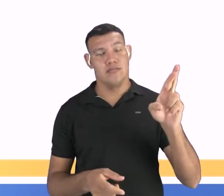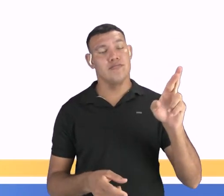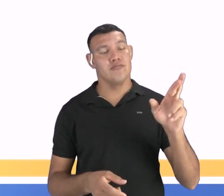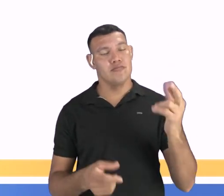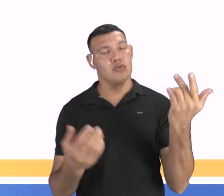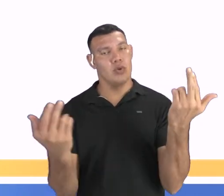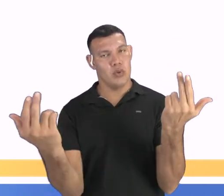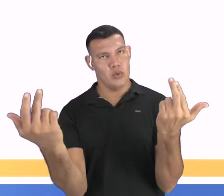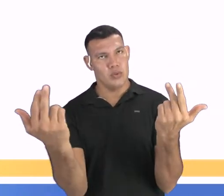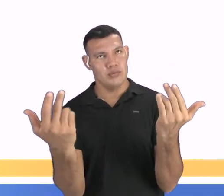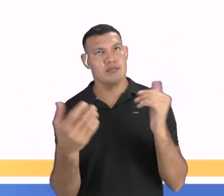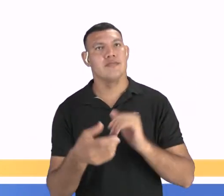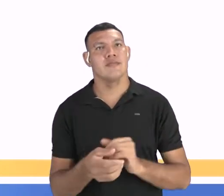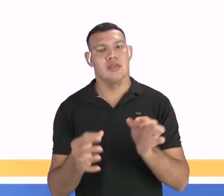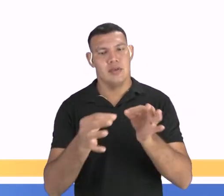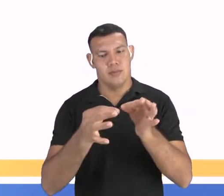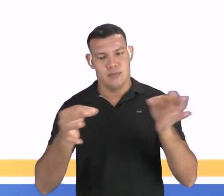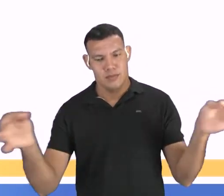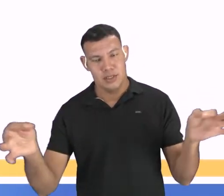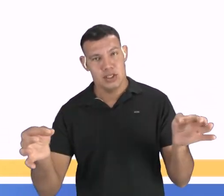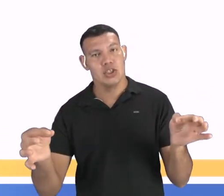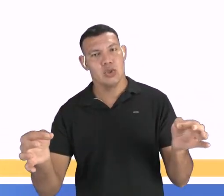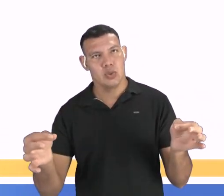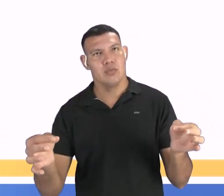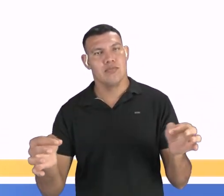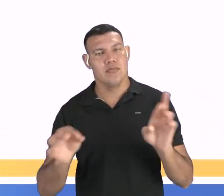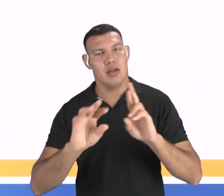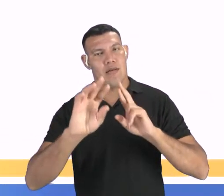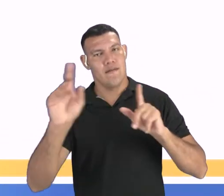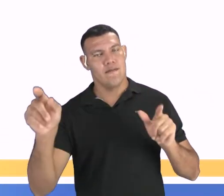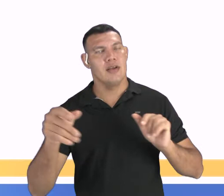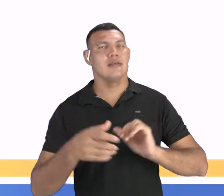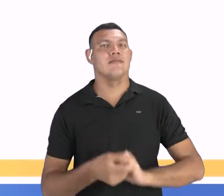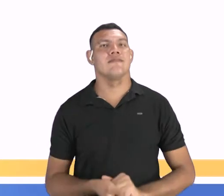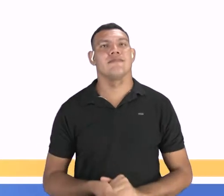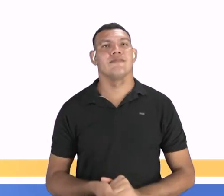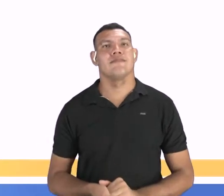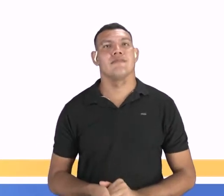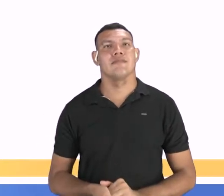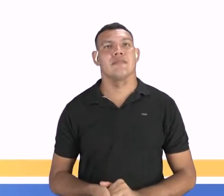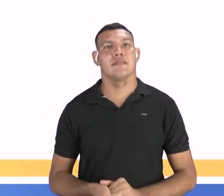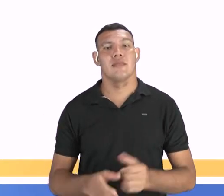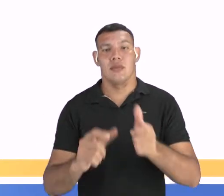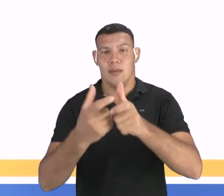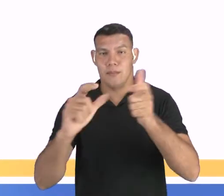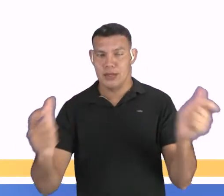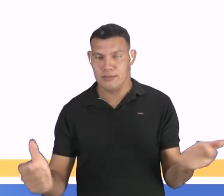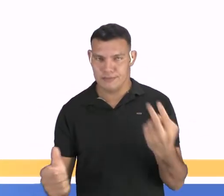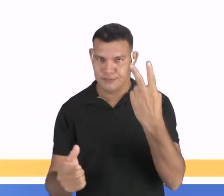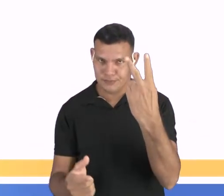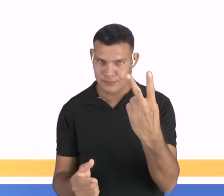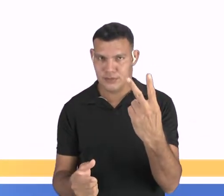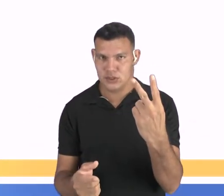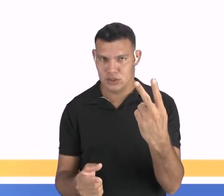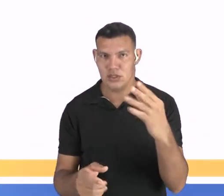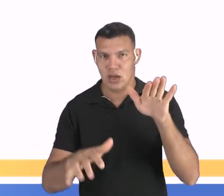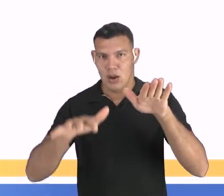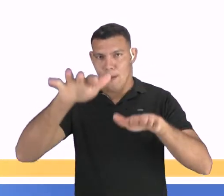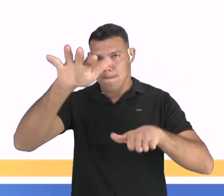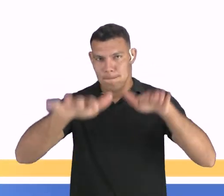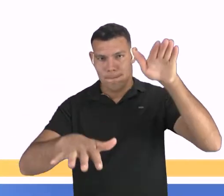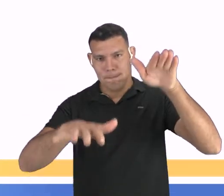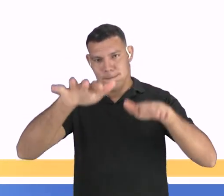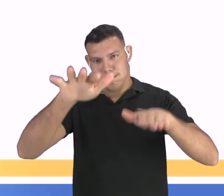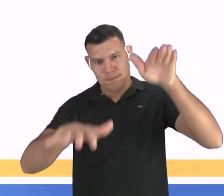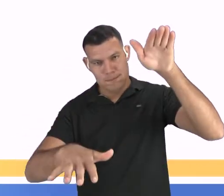medidas distintas, né, e em momentos distintos. Então, duas grandezas, elas são diretamente